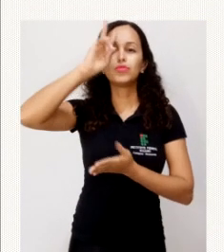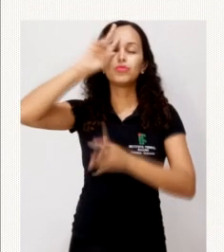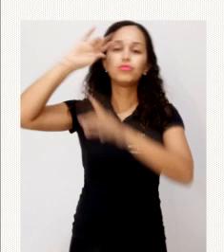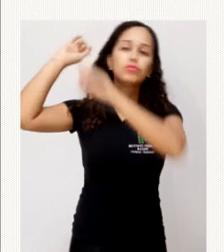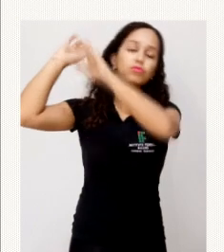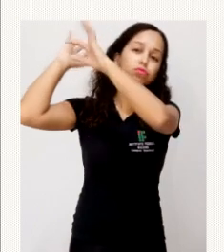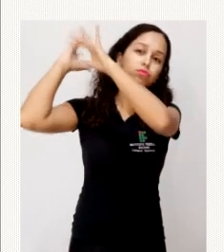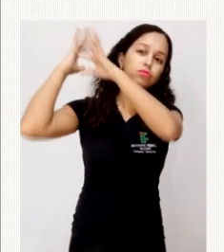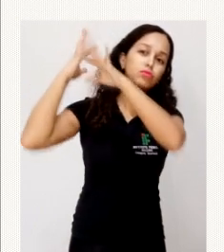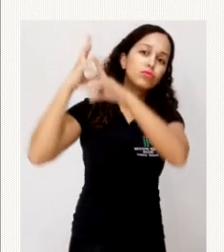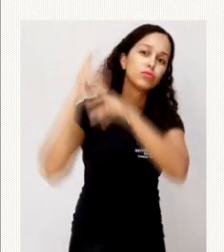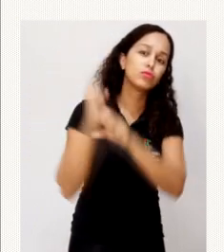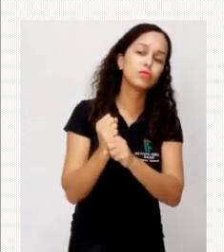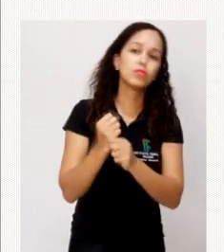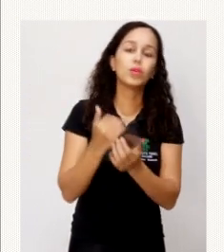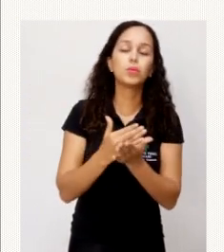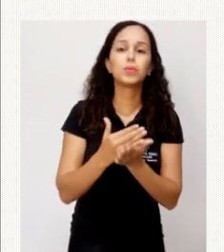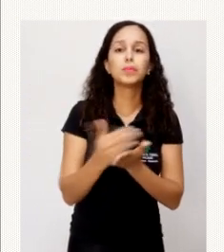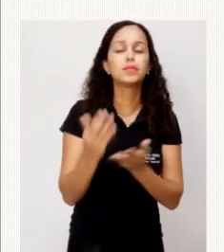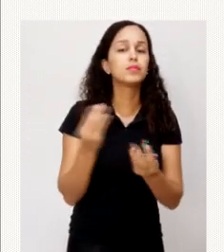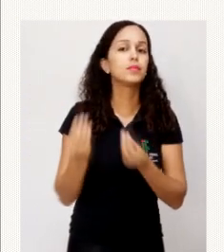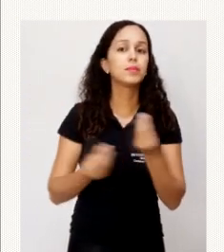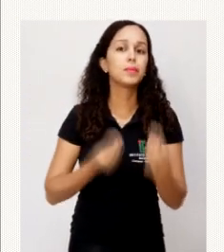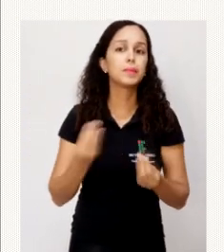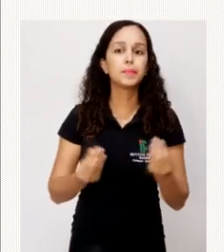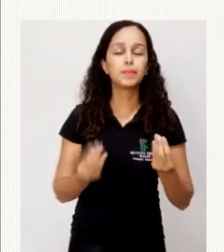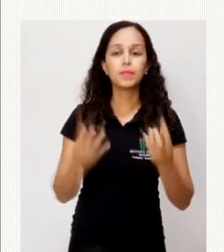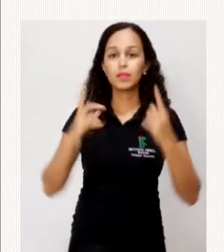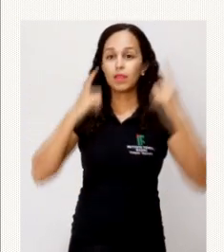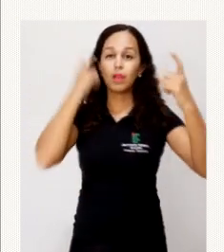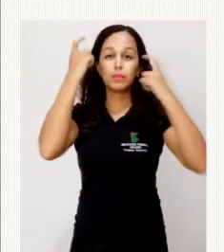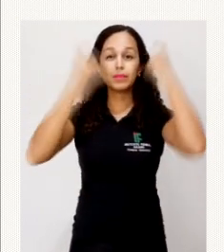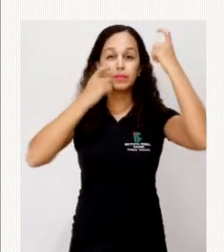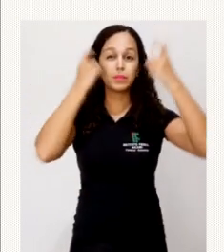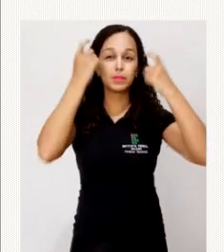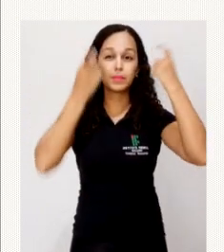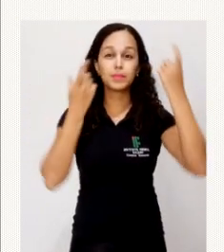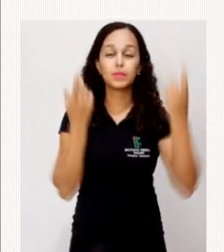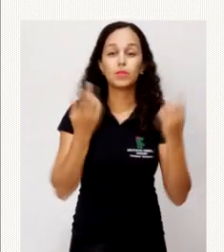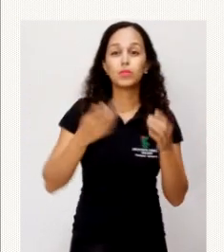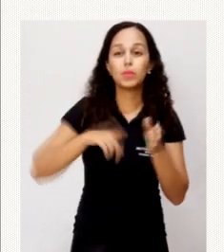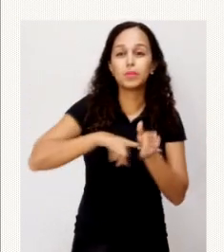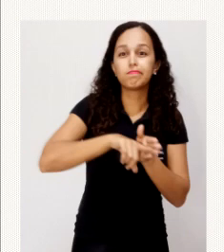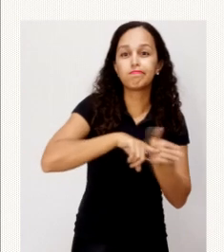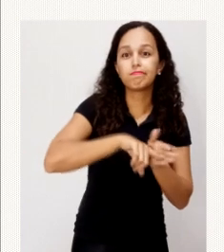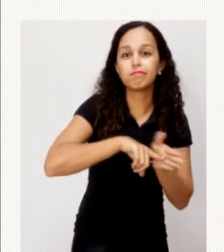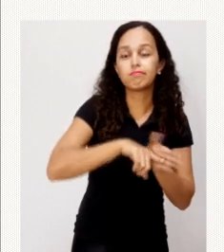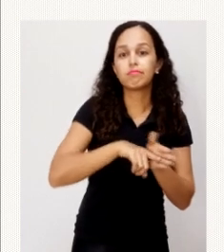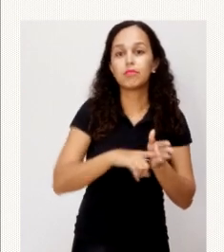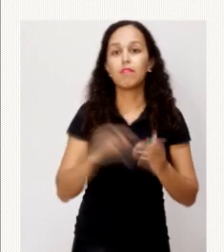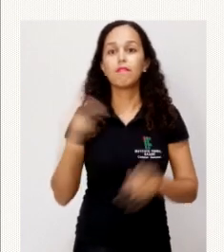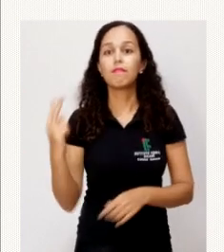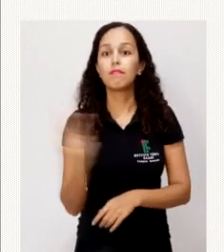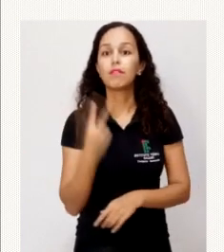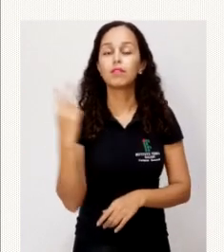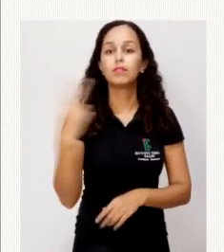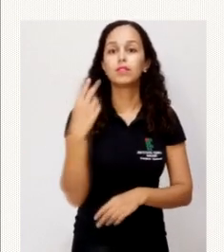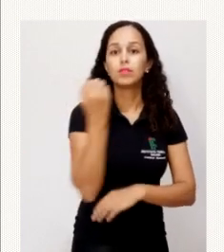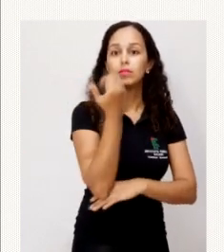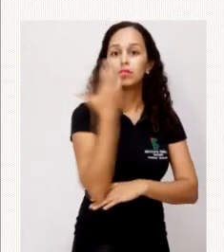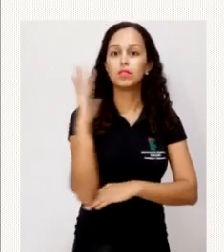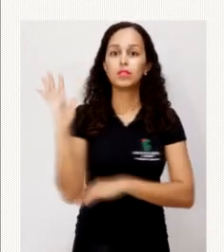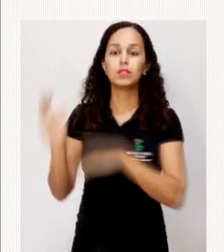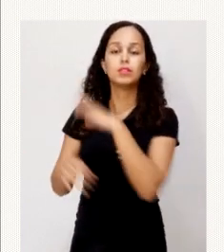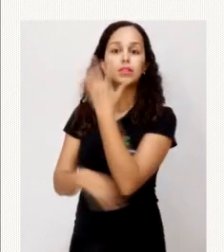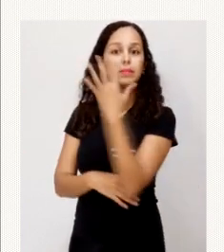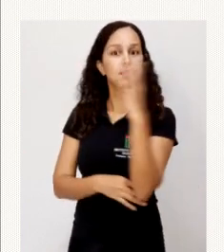breve histórico que começa a partir de uma preocupação sobre a exploração e